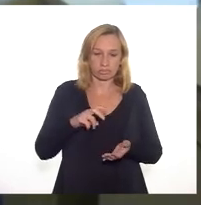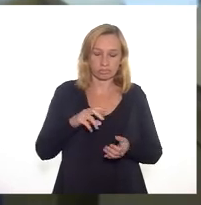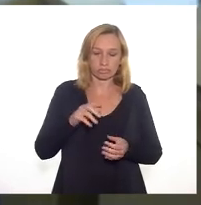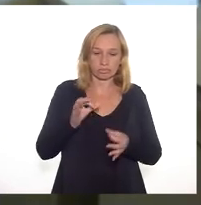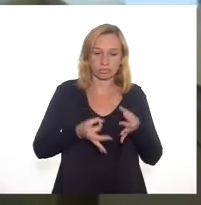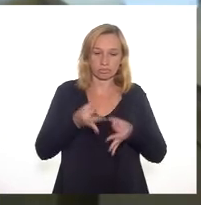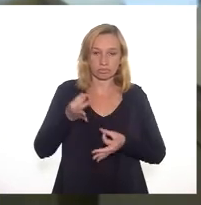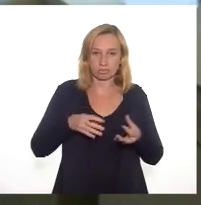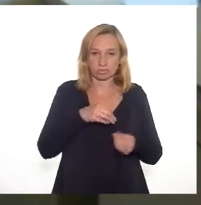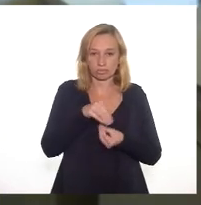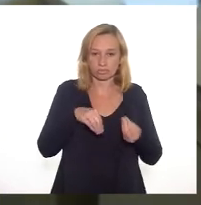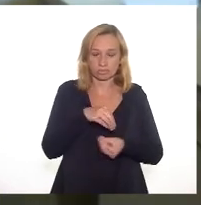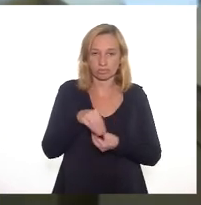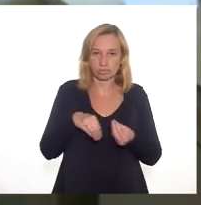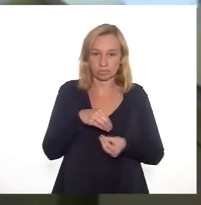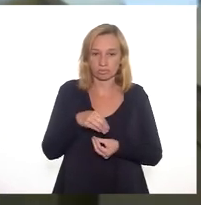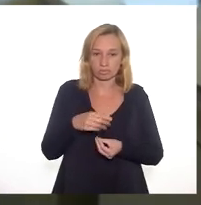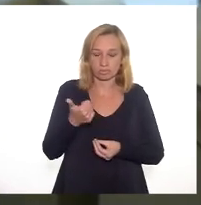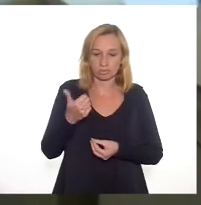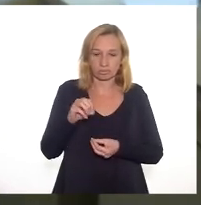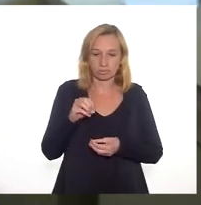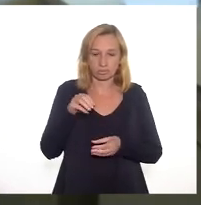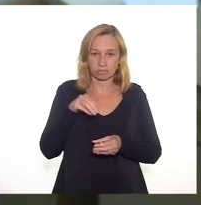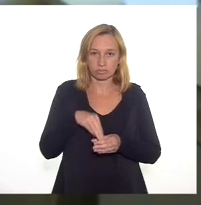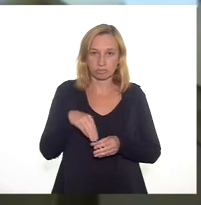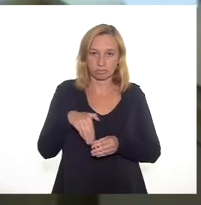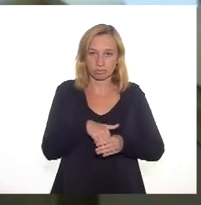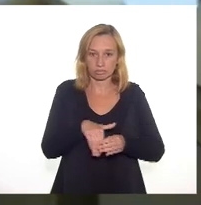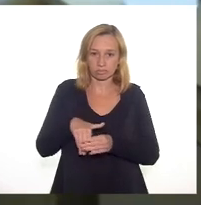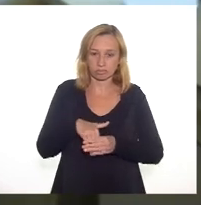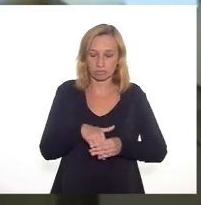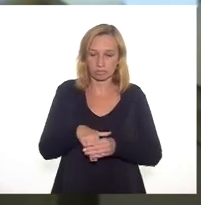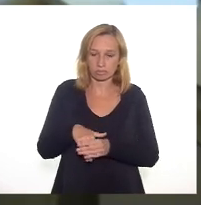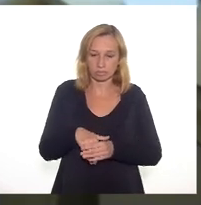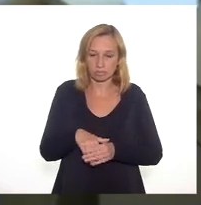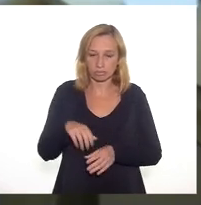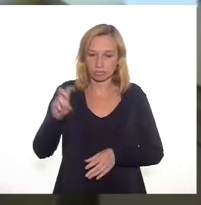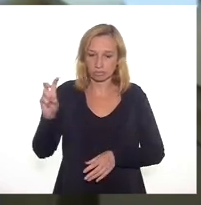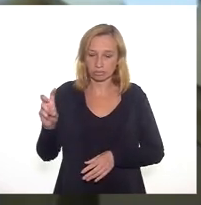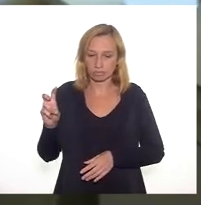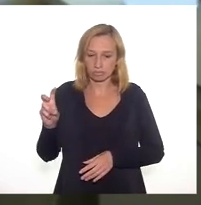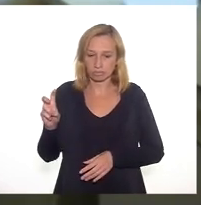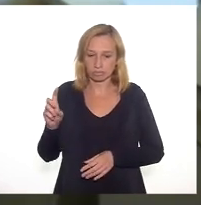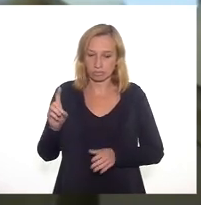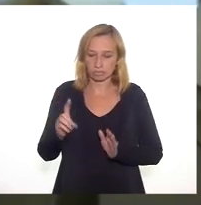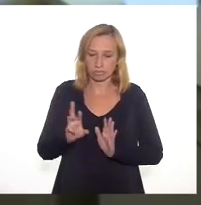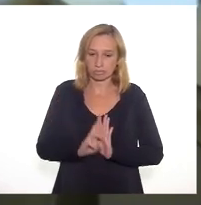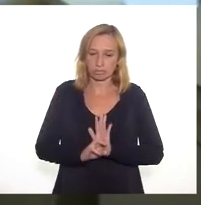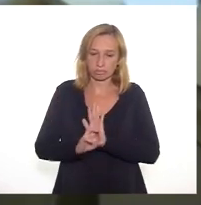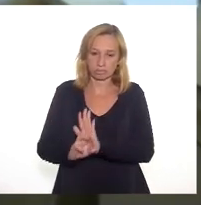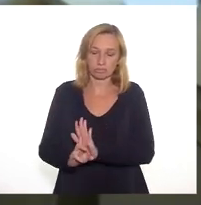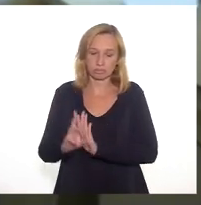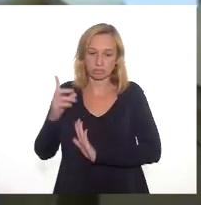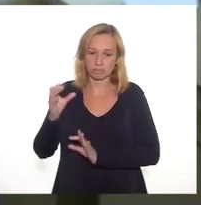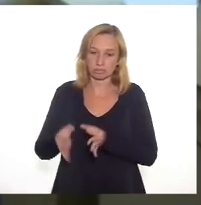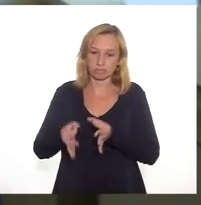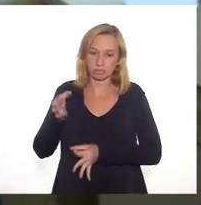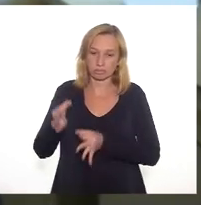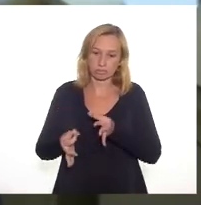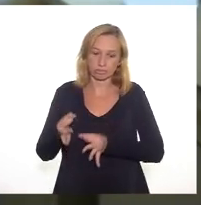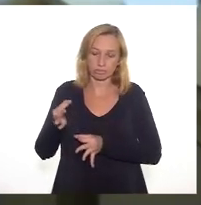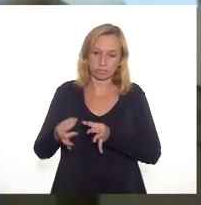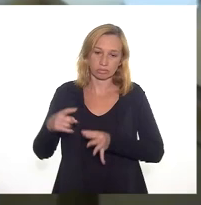Misto, por 10 votos dos 5 desembargadores e dos 5 deputados